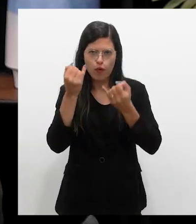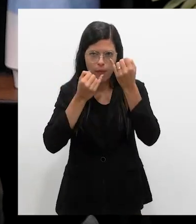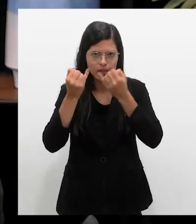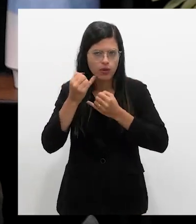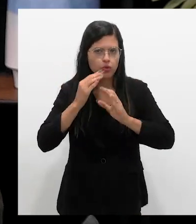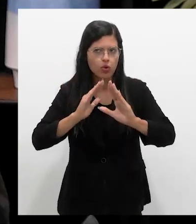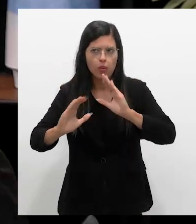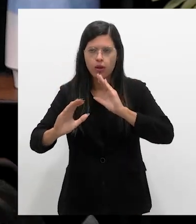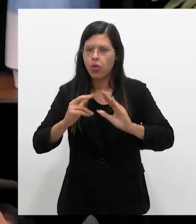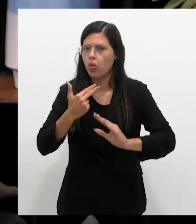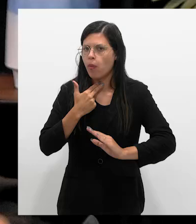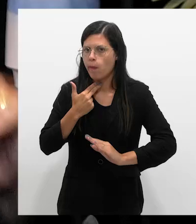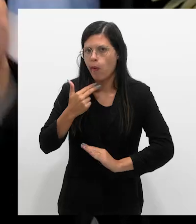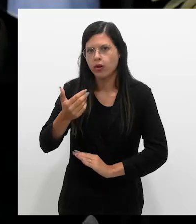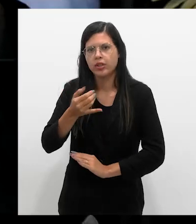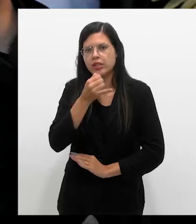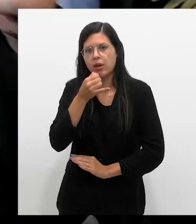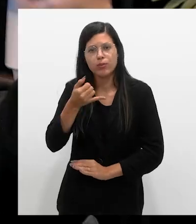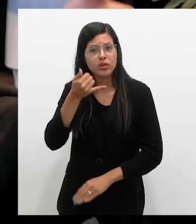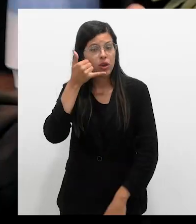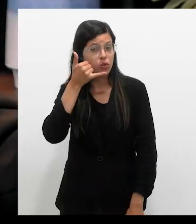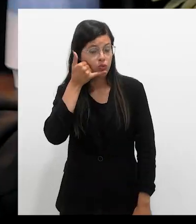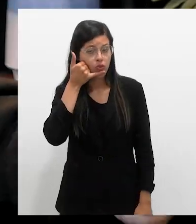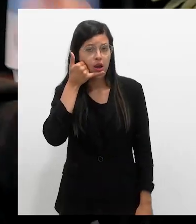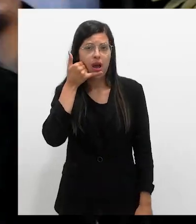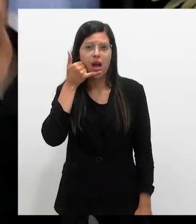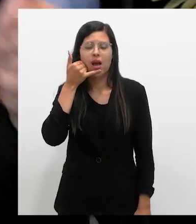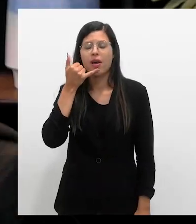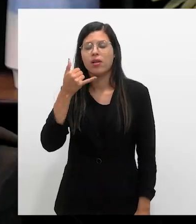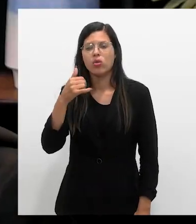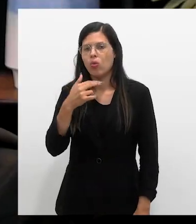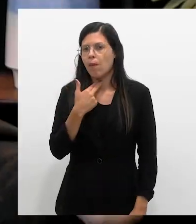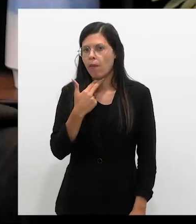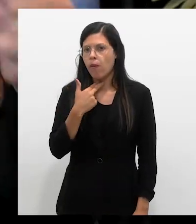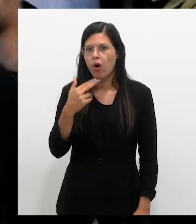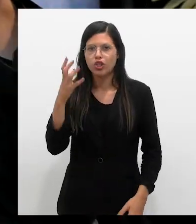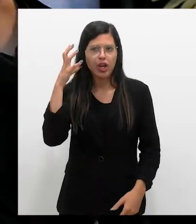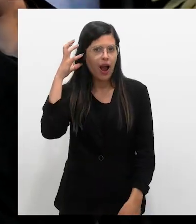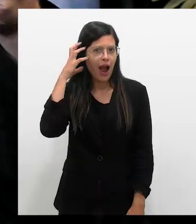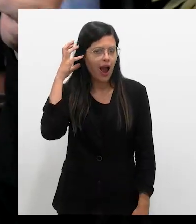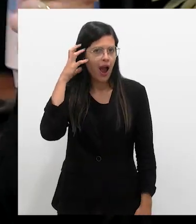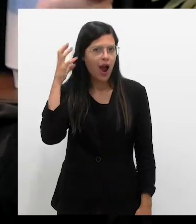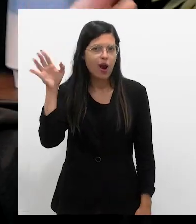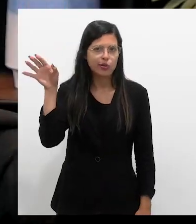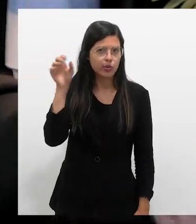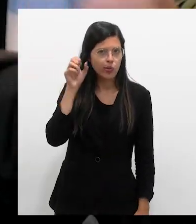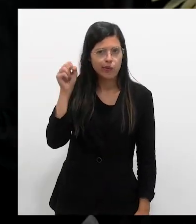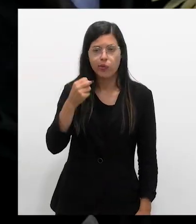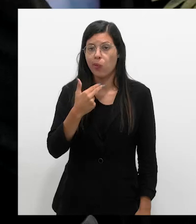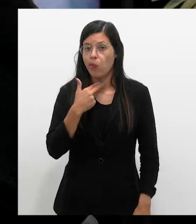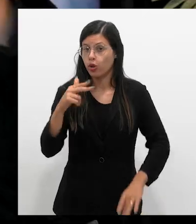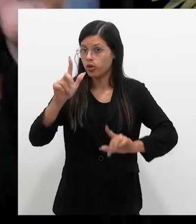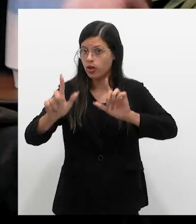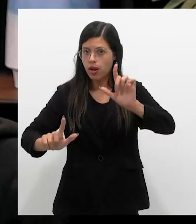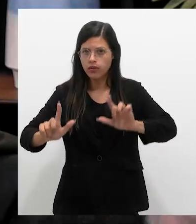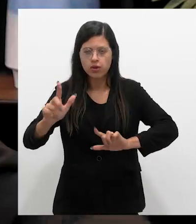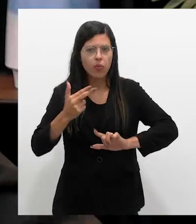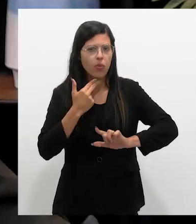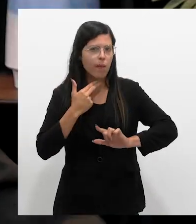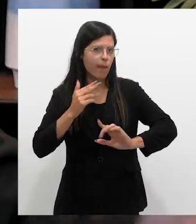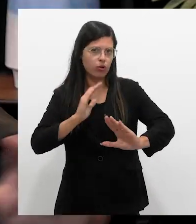para que os cardeais fiquem incomunicáveis. Não podem pegar no celular, tem bloqueador de celular, não podem ouvir rádio, não podem